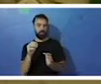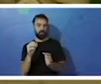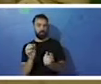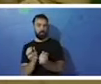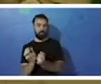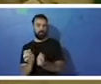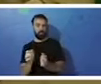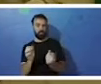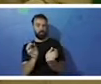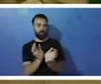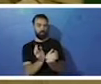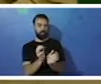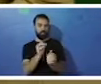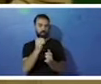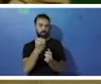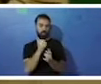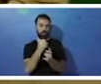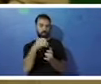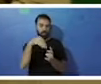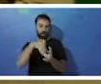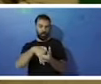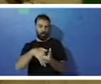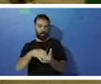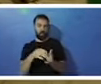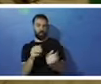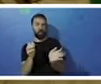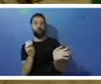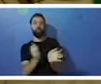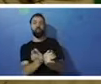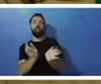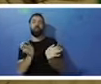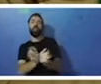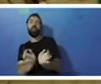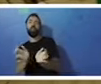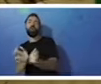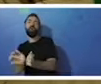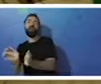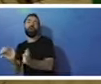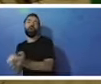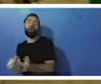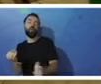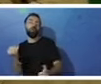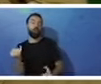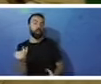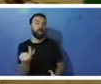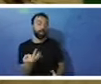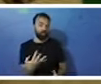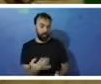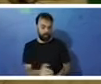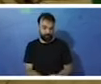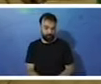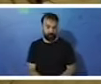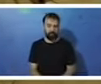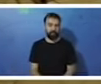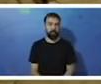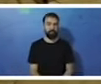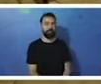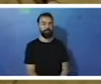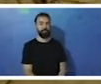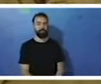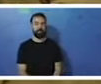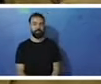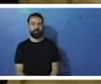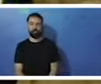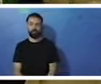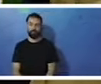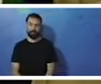Faça uma estimativa lá, ó. De 8 em 8, quanto será que dá para fazer? Quantos grupinhos de 8 com